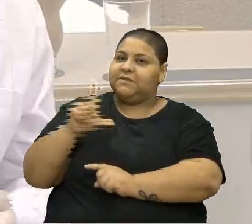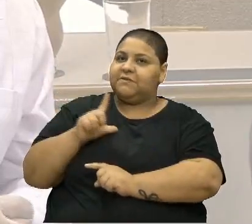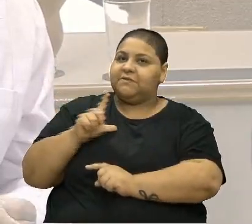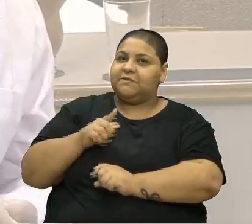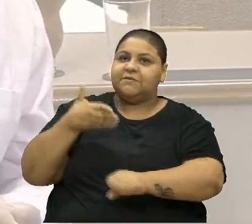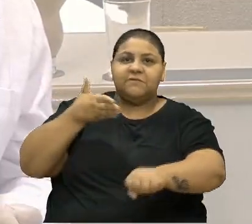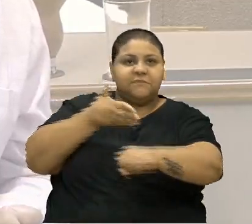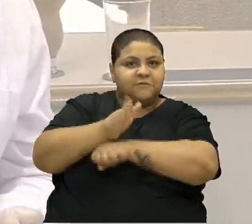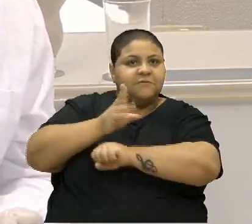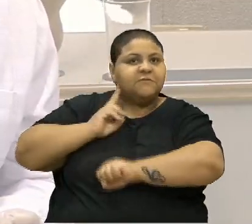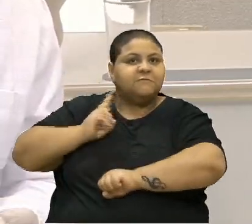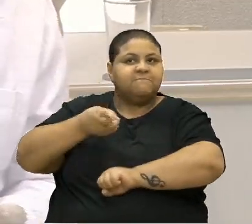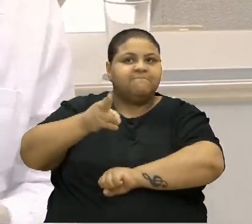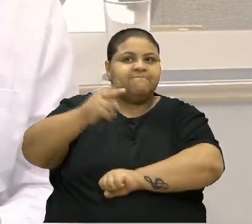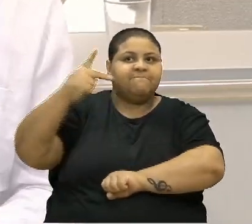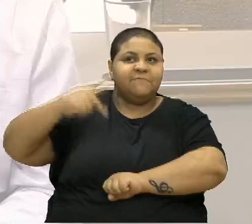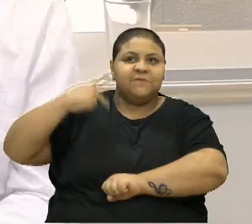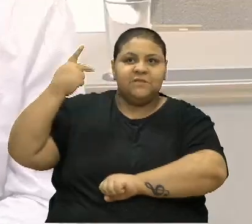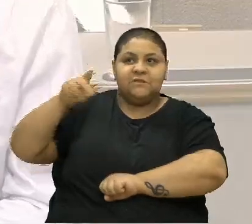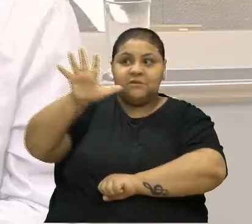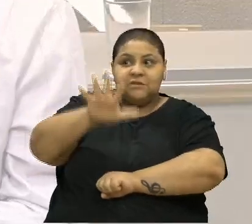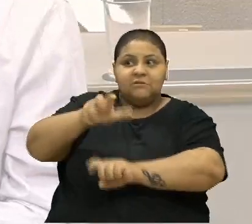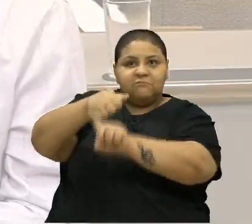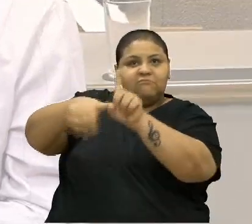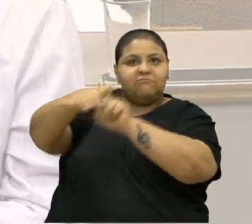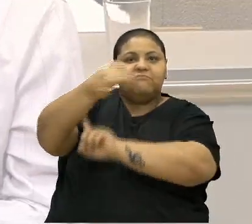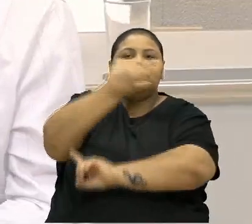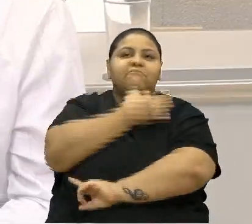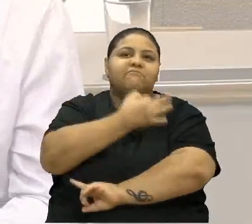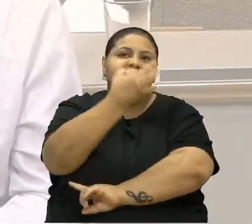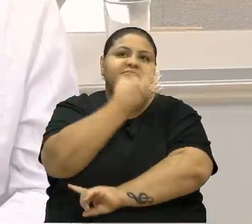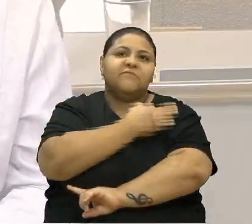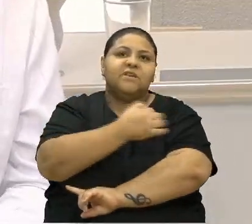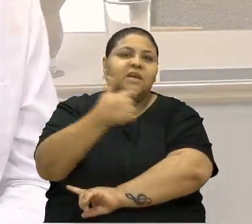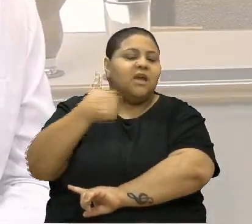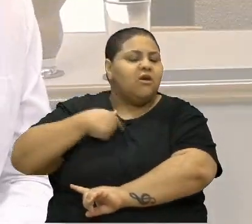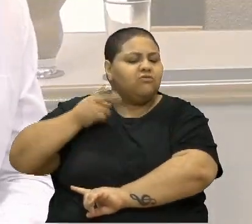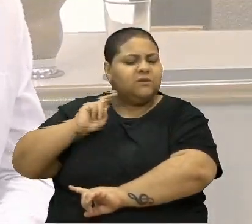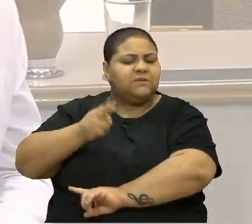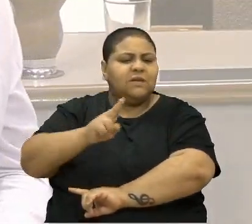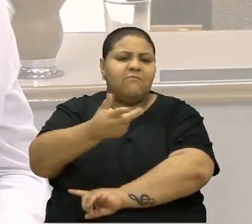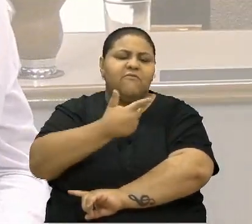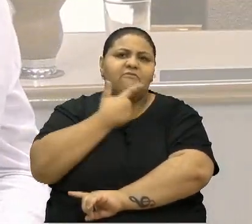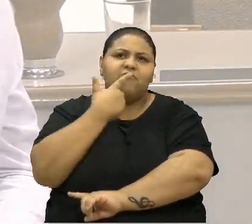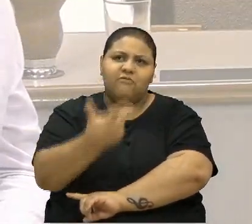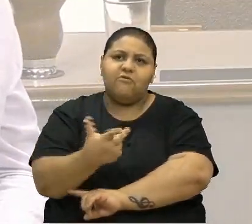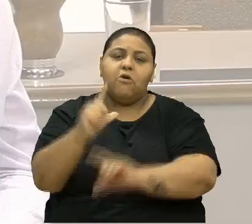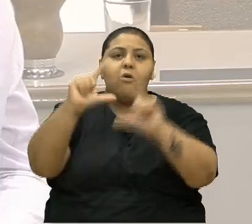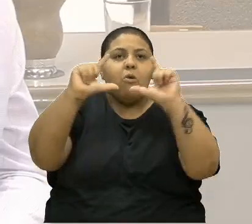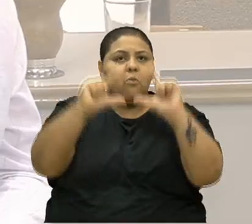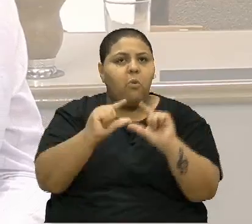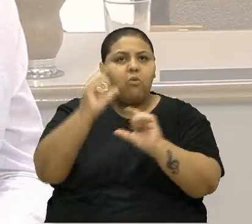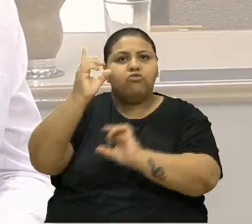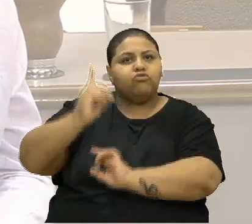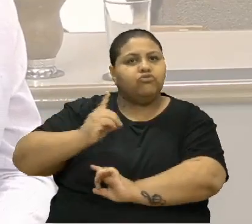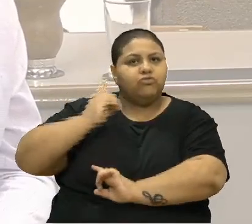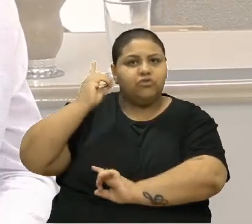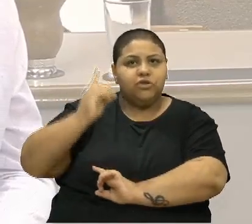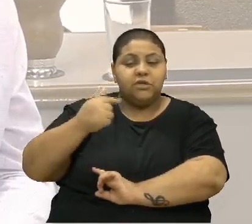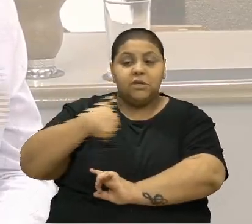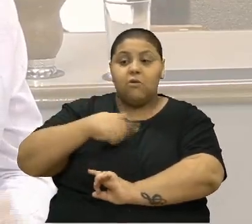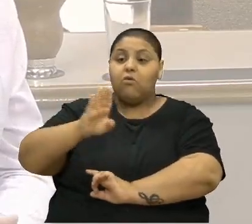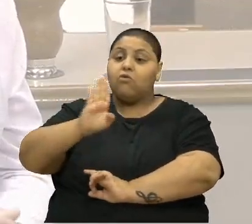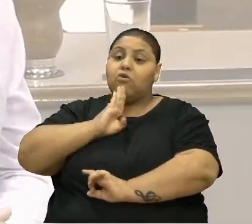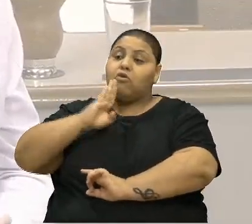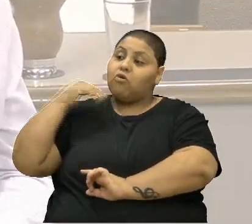participação ativa na política e na sociedade em Caxias do Sul. Eu não canso de dizer, poucos deputados que eu conheci